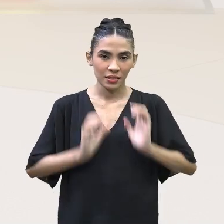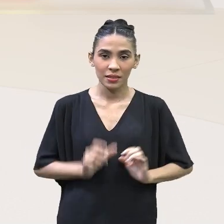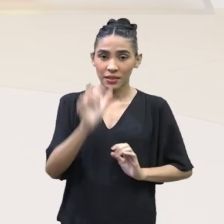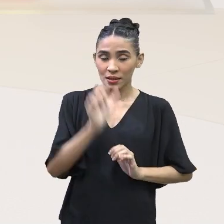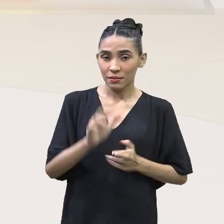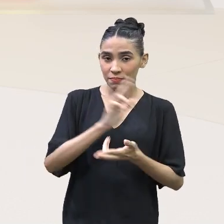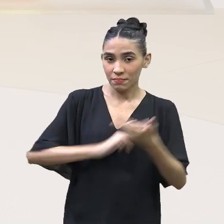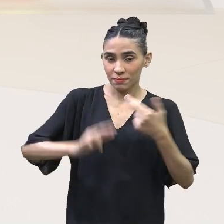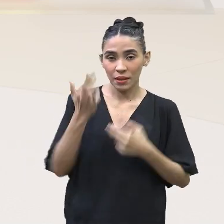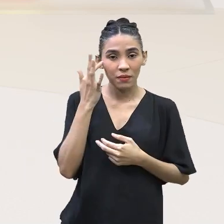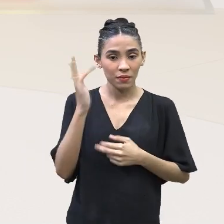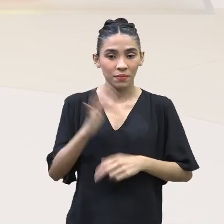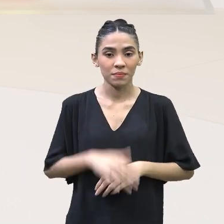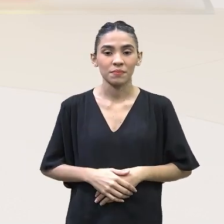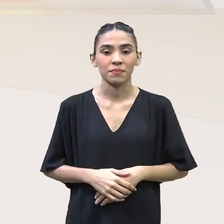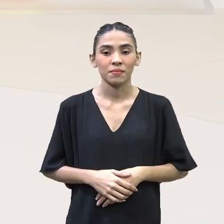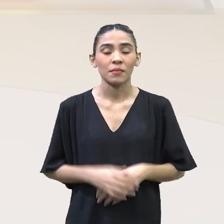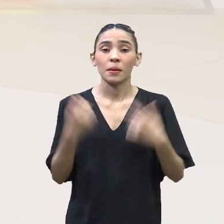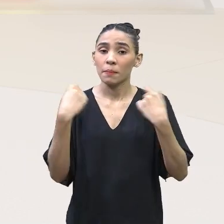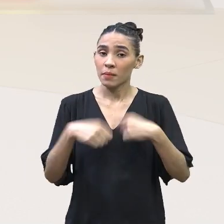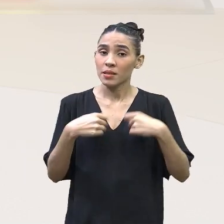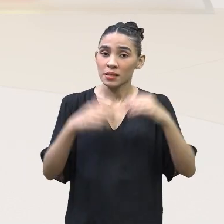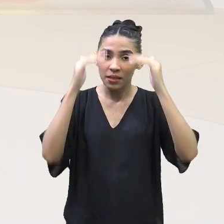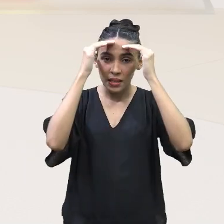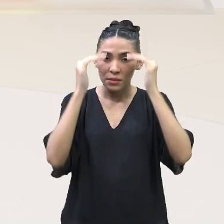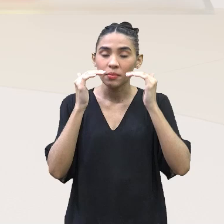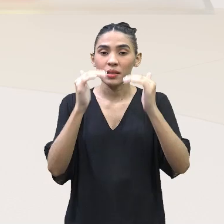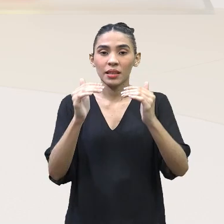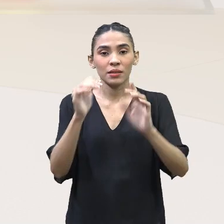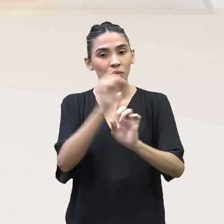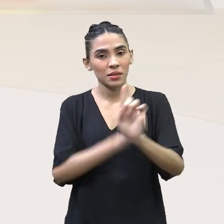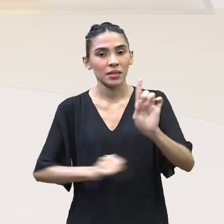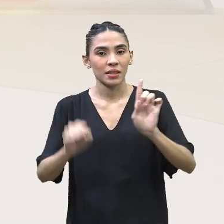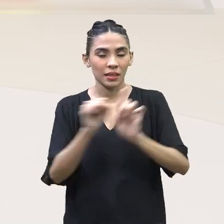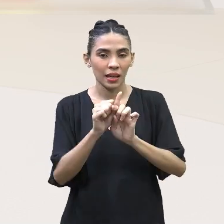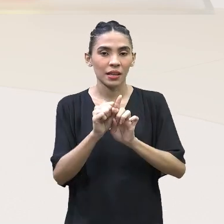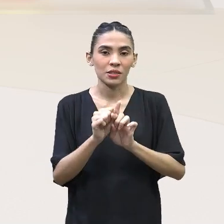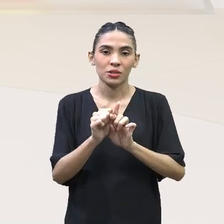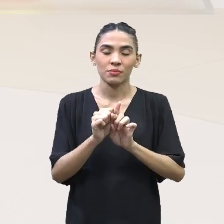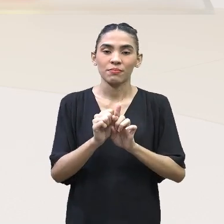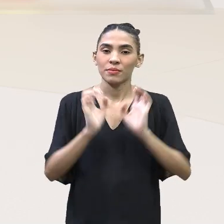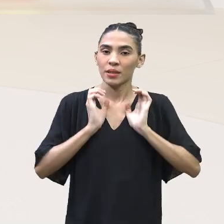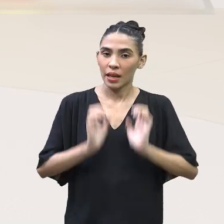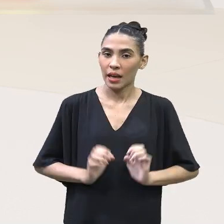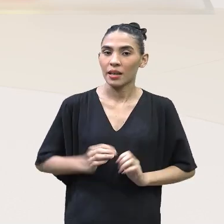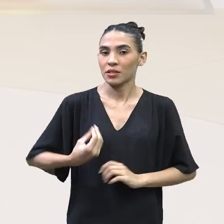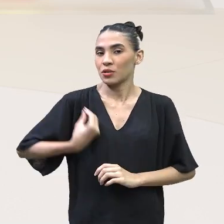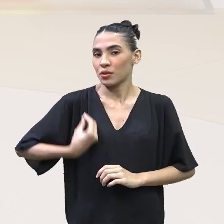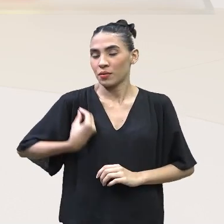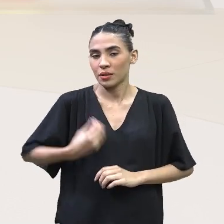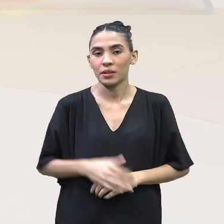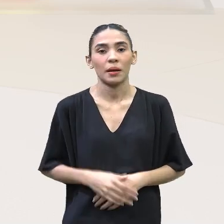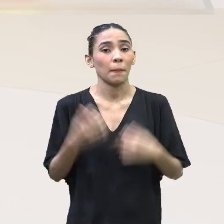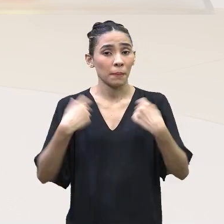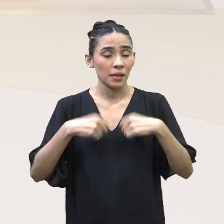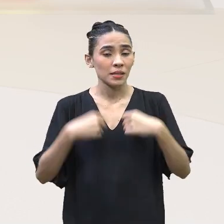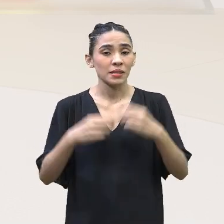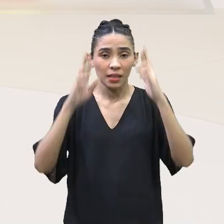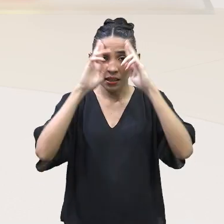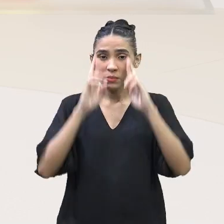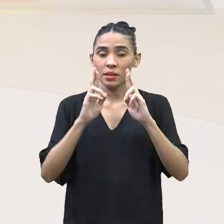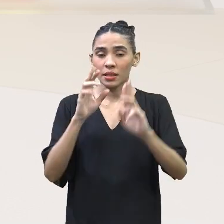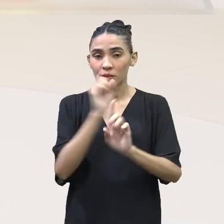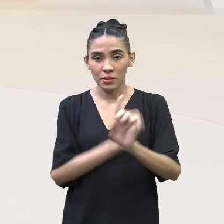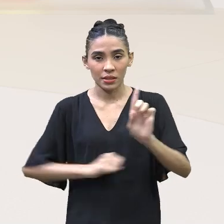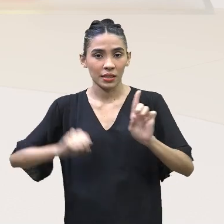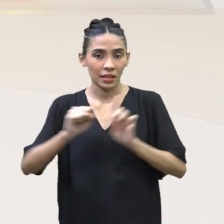Revolução Francesa. Deve-se respeitar o homem na sua conduta de vir. Deve-se respeitar o homem, o seu direito